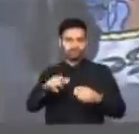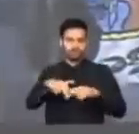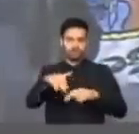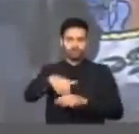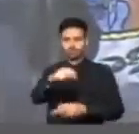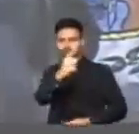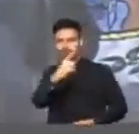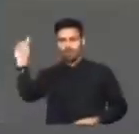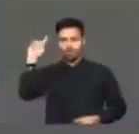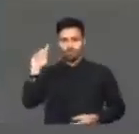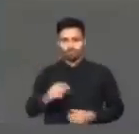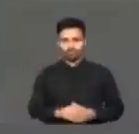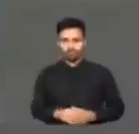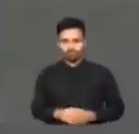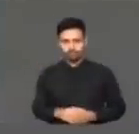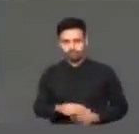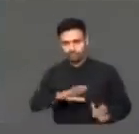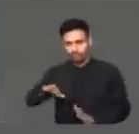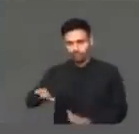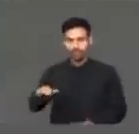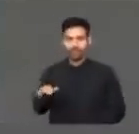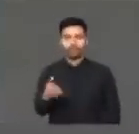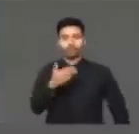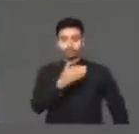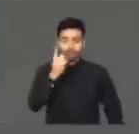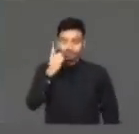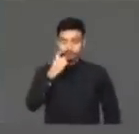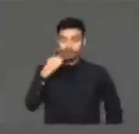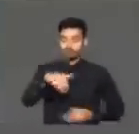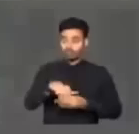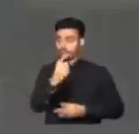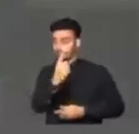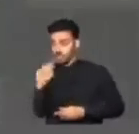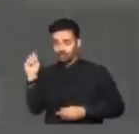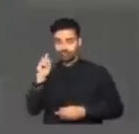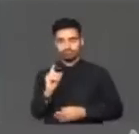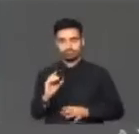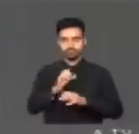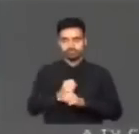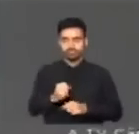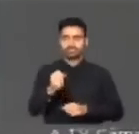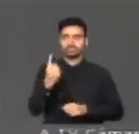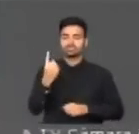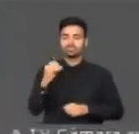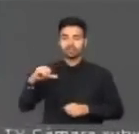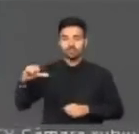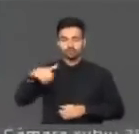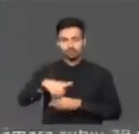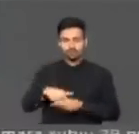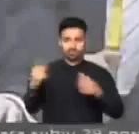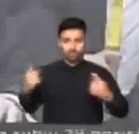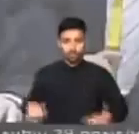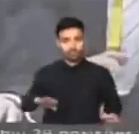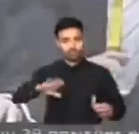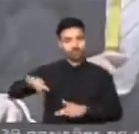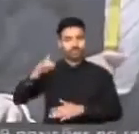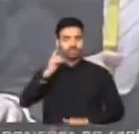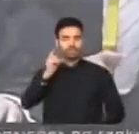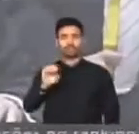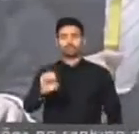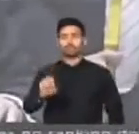Davidson Magalhães, do PCdoB da Bahia, votou não. 109 votos contrários. Deputado